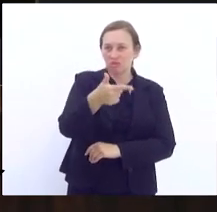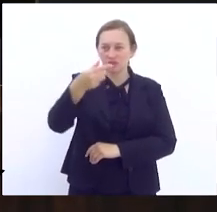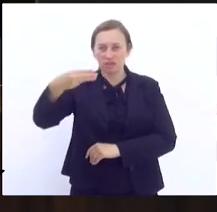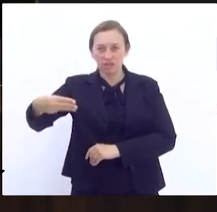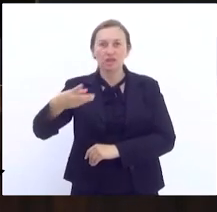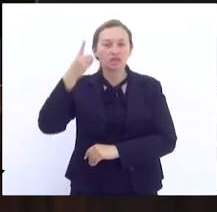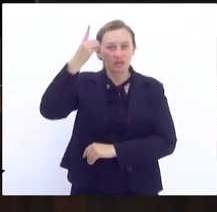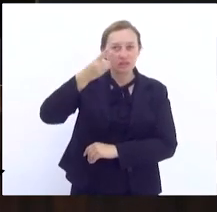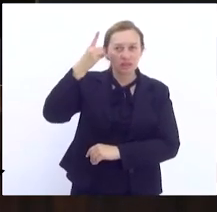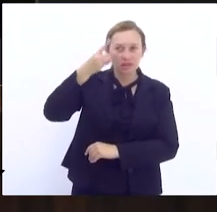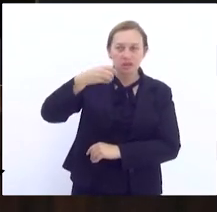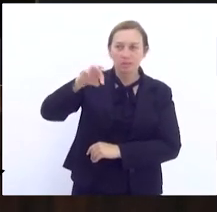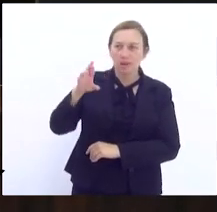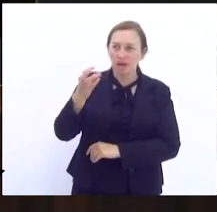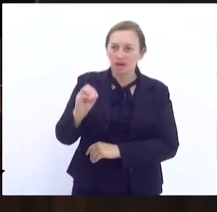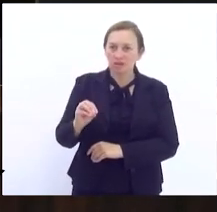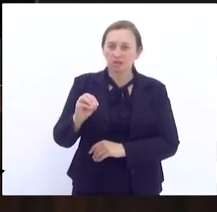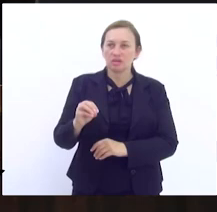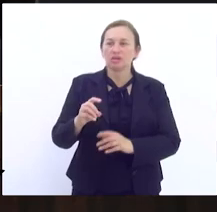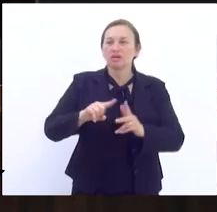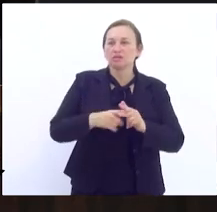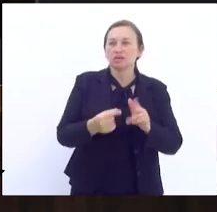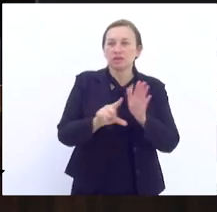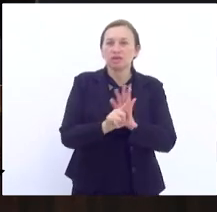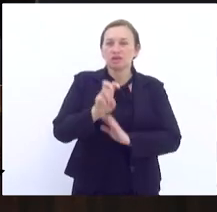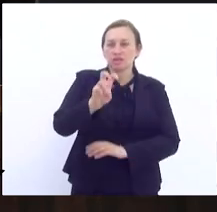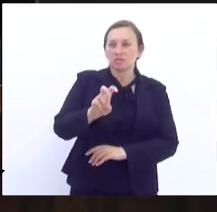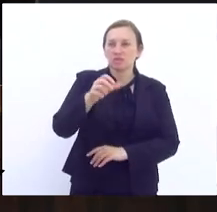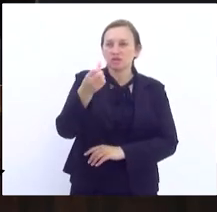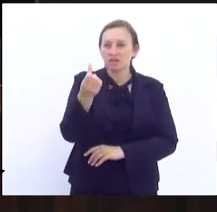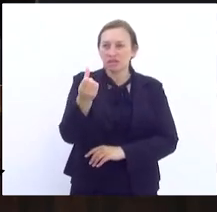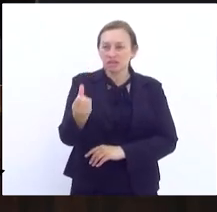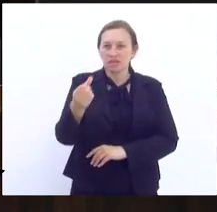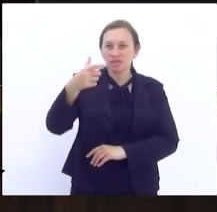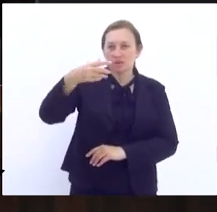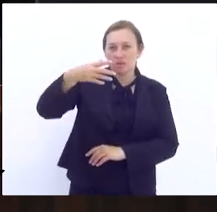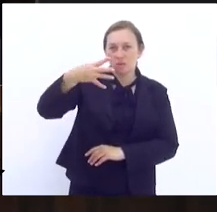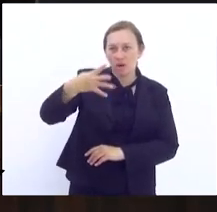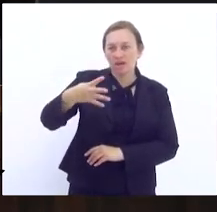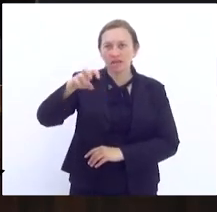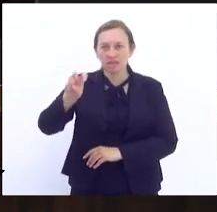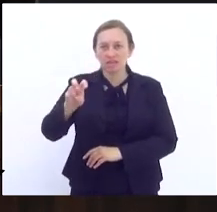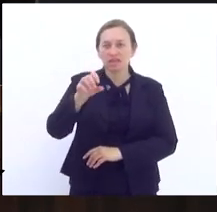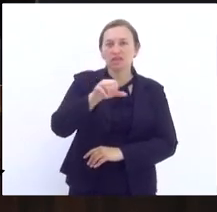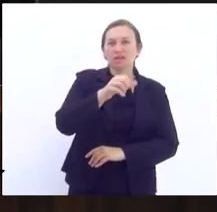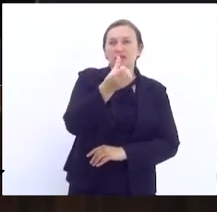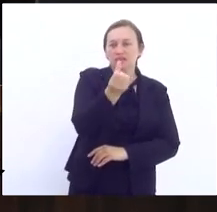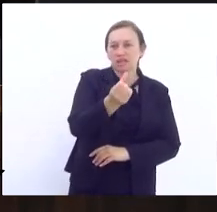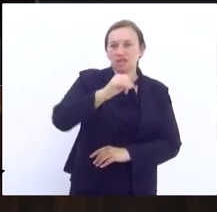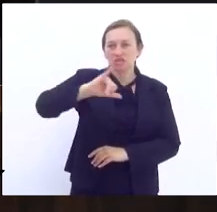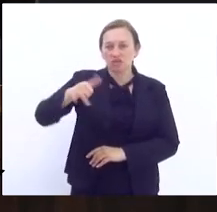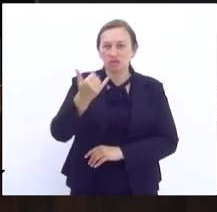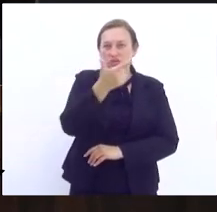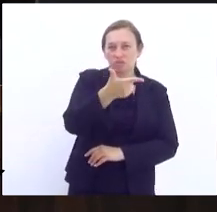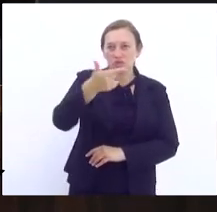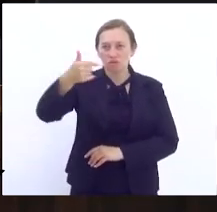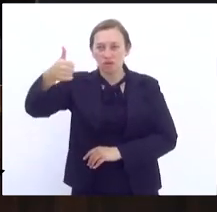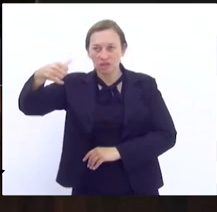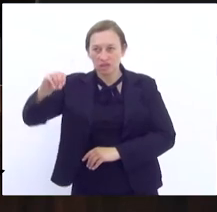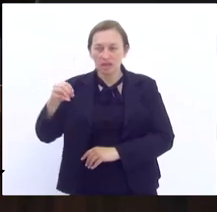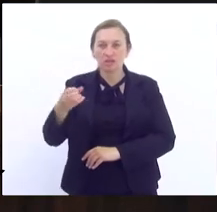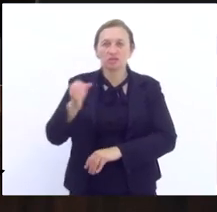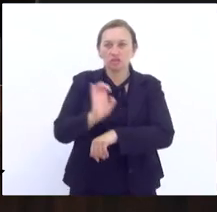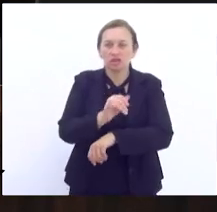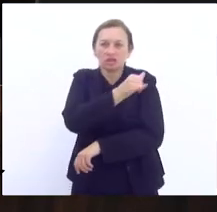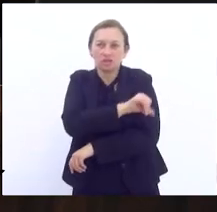autoria do deputado Márcio canela que altera a lei 5.645 de 6 de janeiro de 2010 instituindo no âmbito do